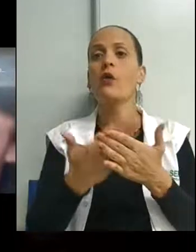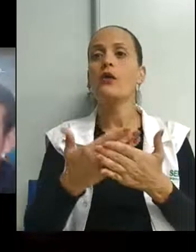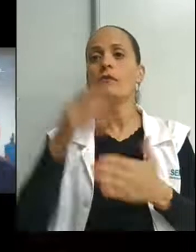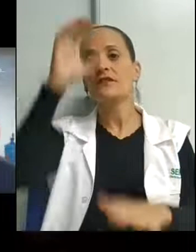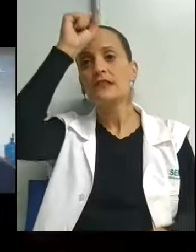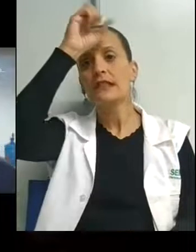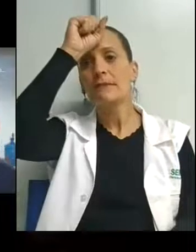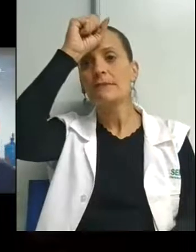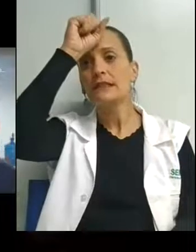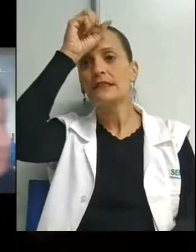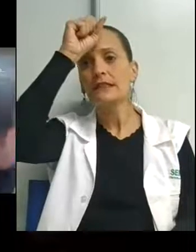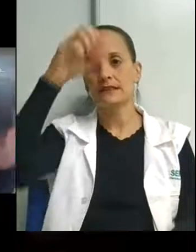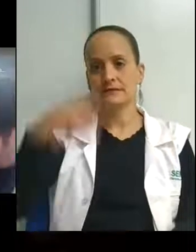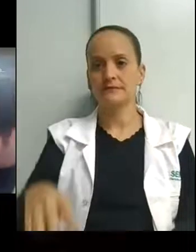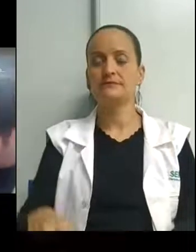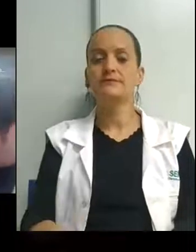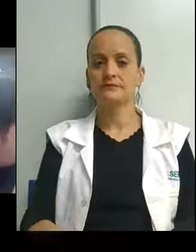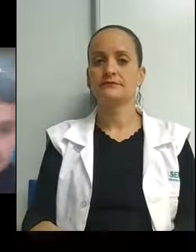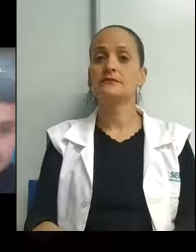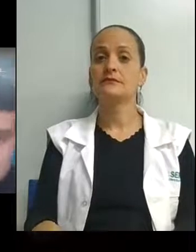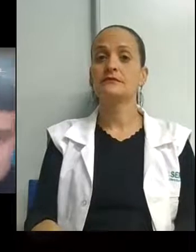fazer a SAP 1, caso vocês